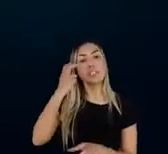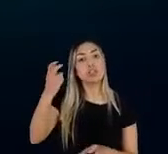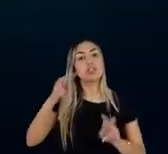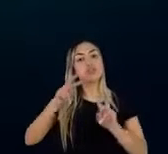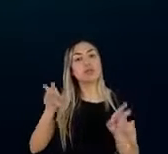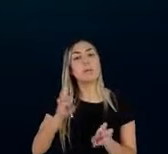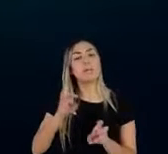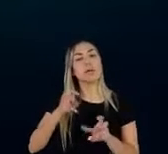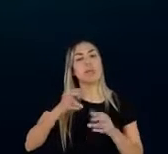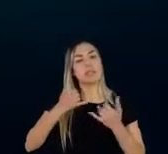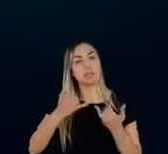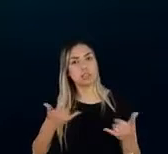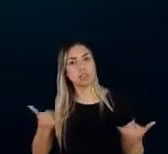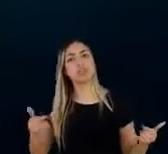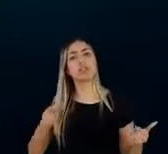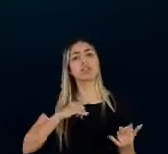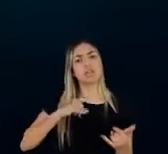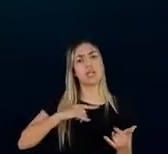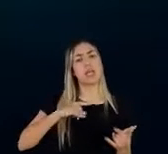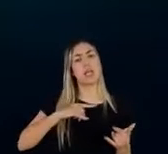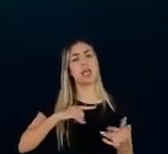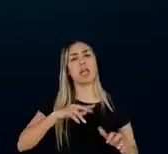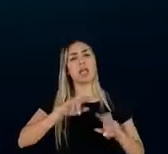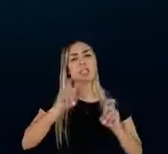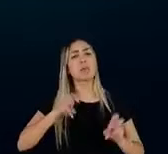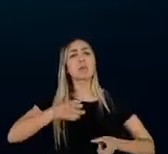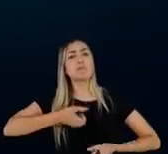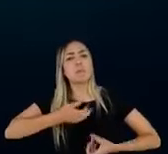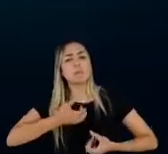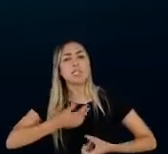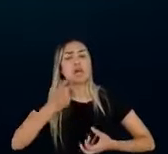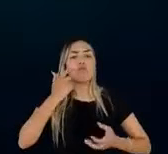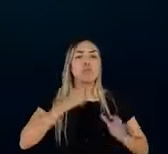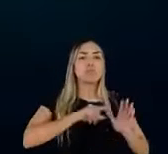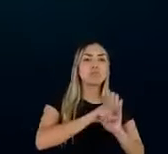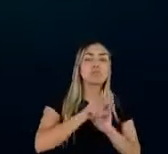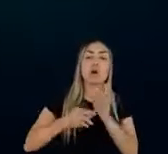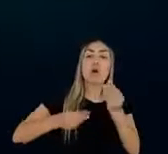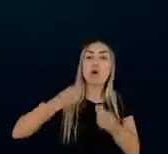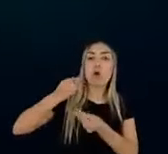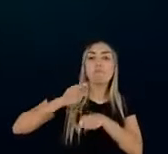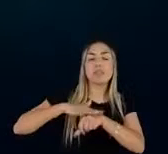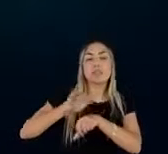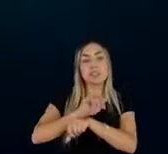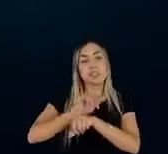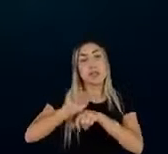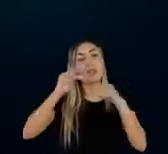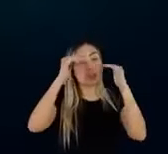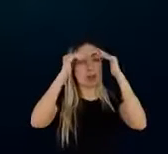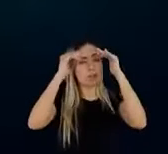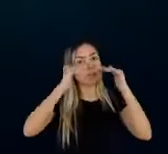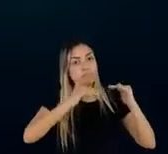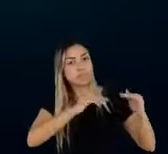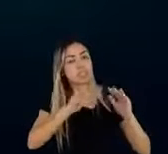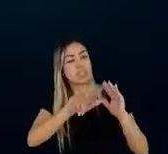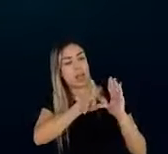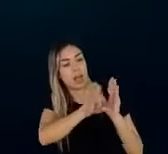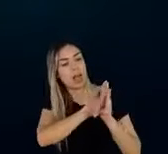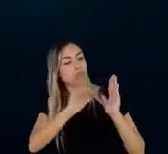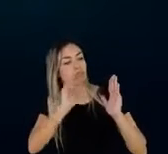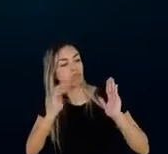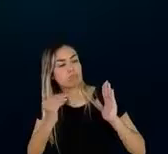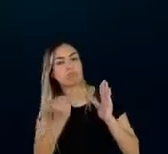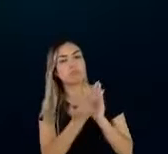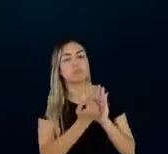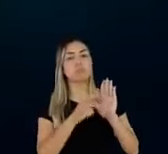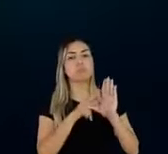tem um capítulo lá sobre isso sobre coleta de dados e como é que faz isso respeitando inclusive Bley Geral de proteção de